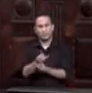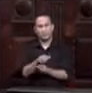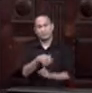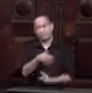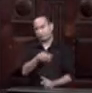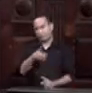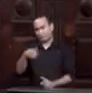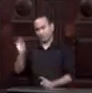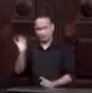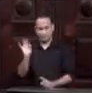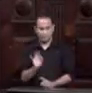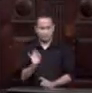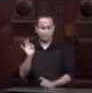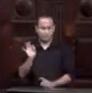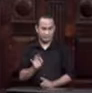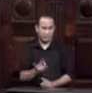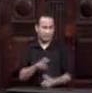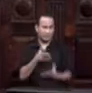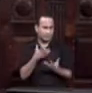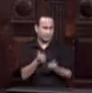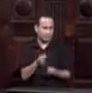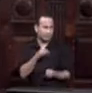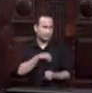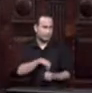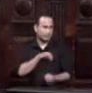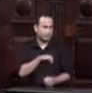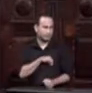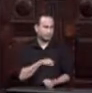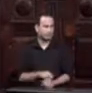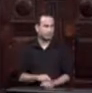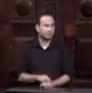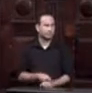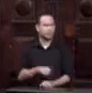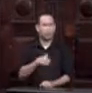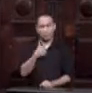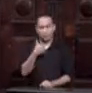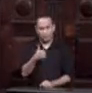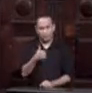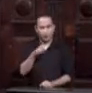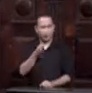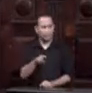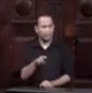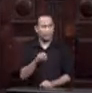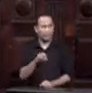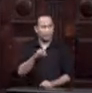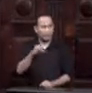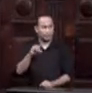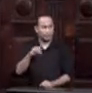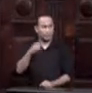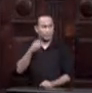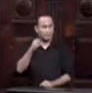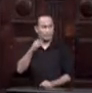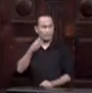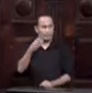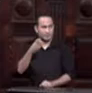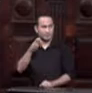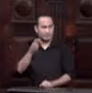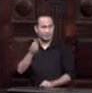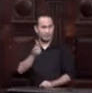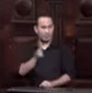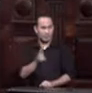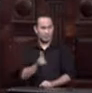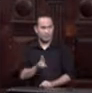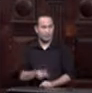da sua remuneração, ou seja, o CCDA 1, que aqui é R$ 9.835,